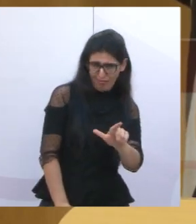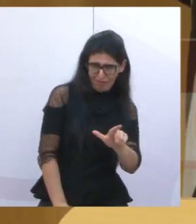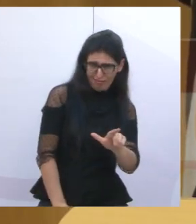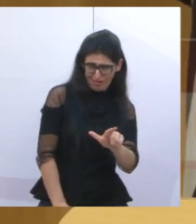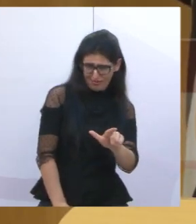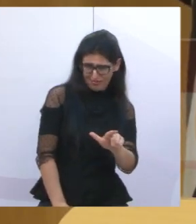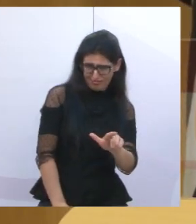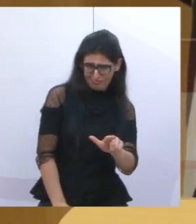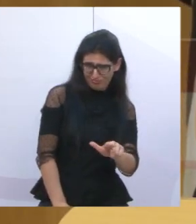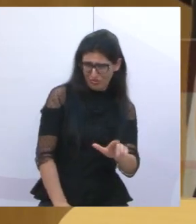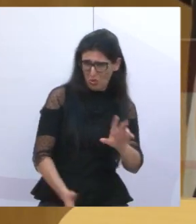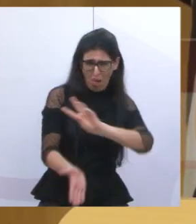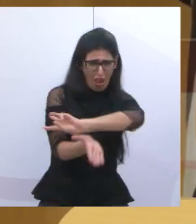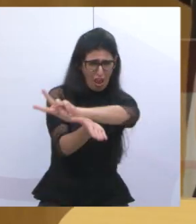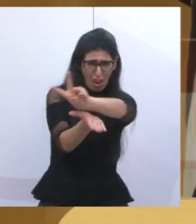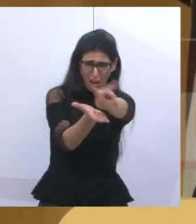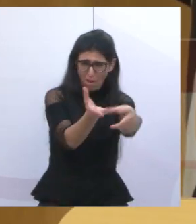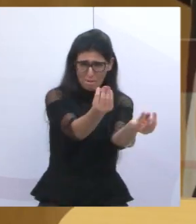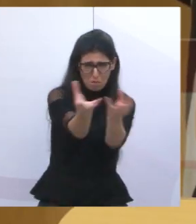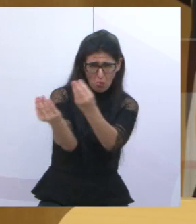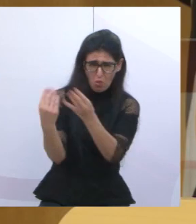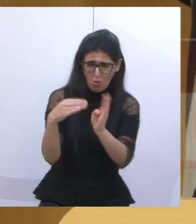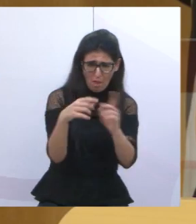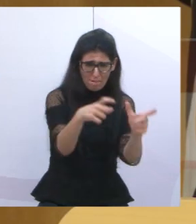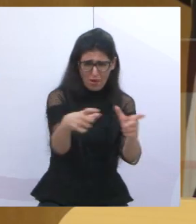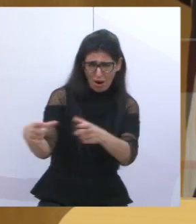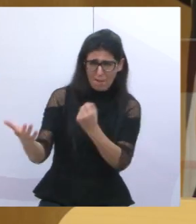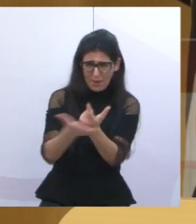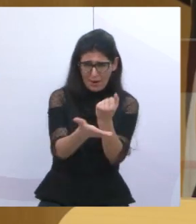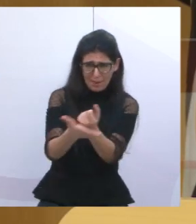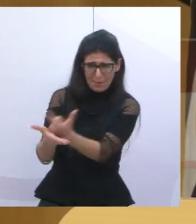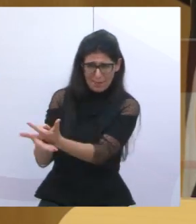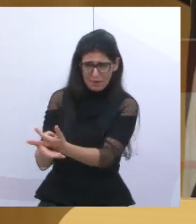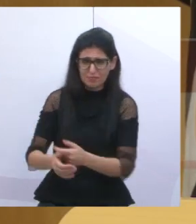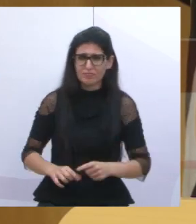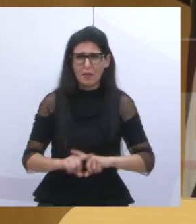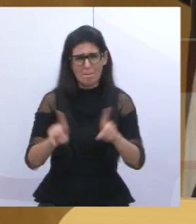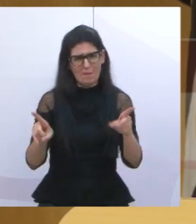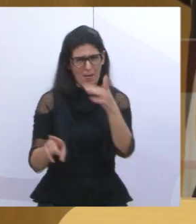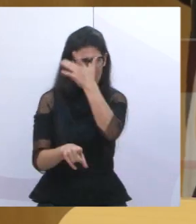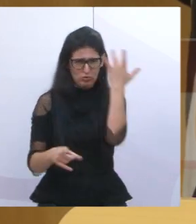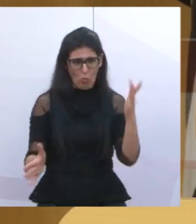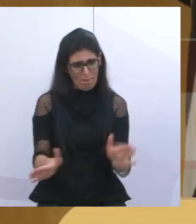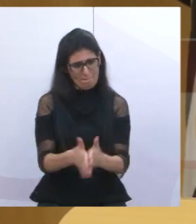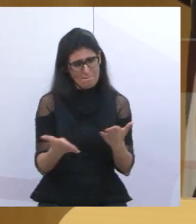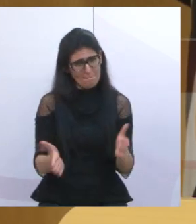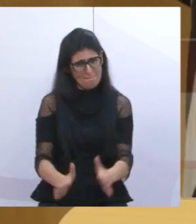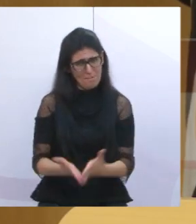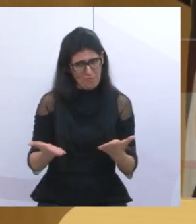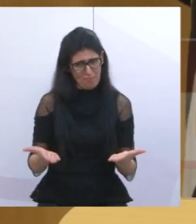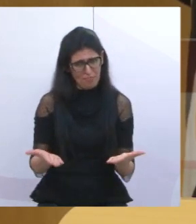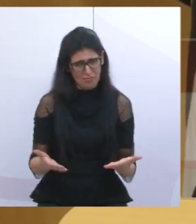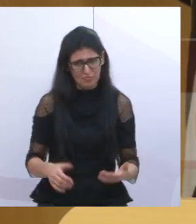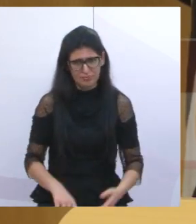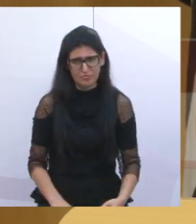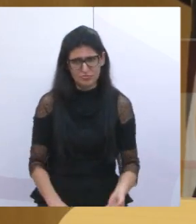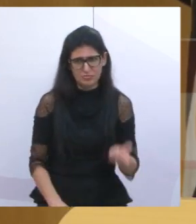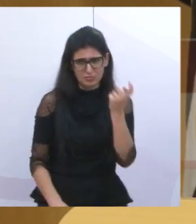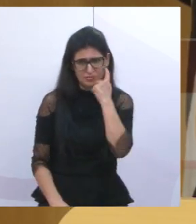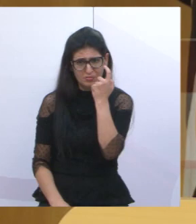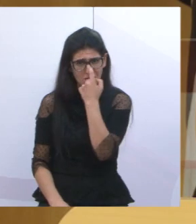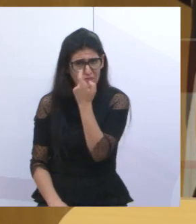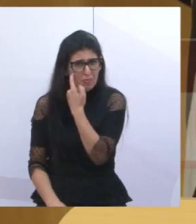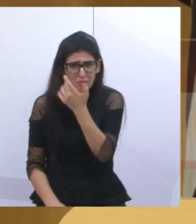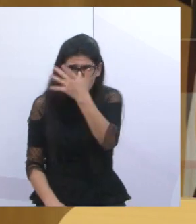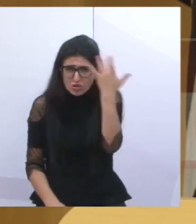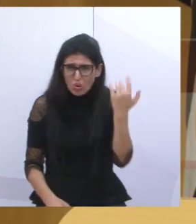Então, vários bairros foi cobrado. Agora, só que aqueles que não podem pagar, por exemplo, o Parque Minha Lua tem muita gente que